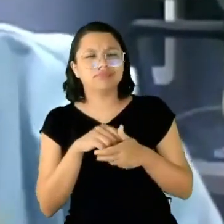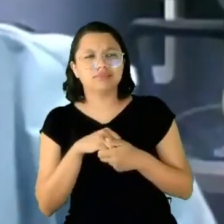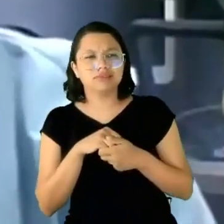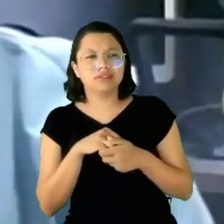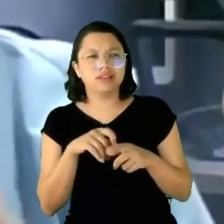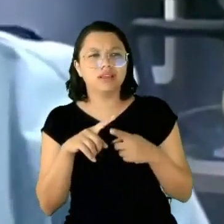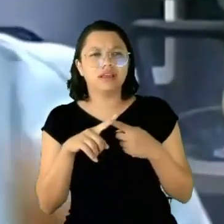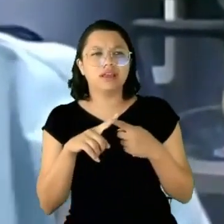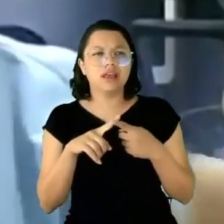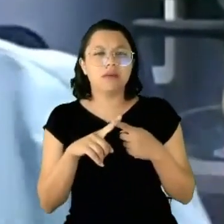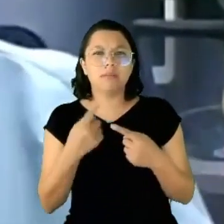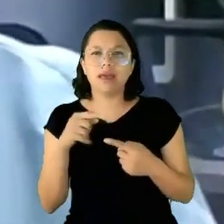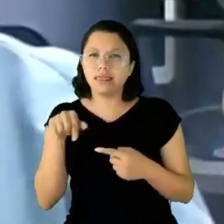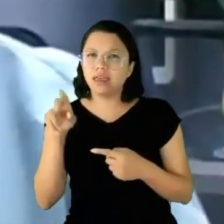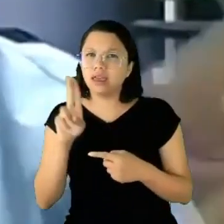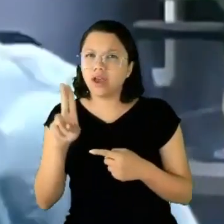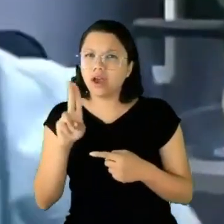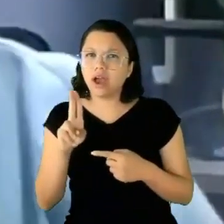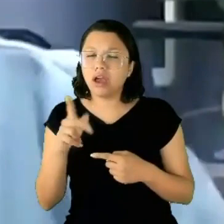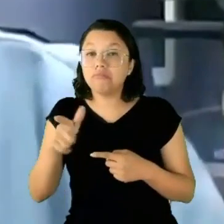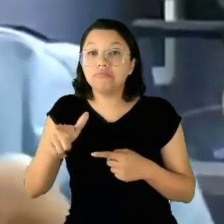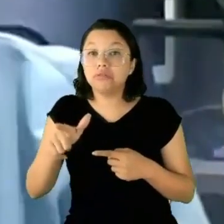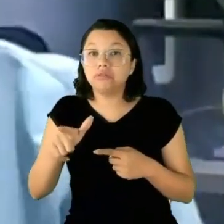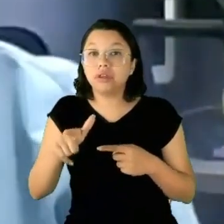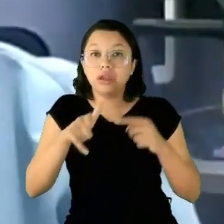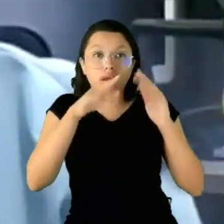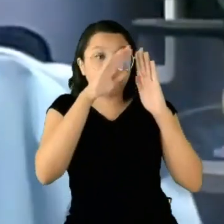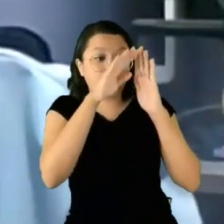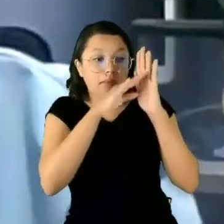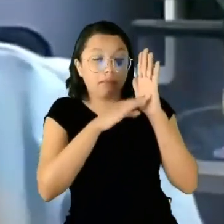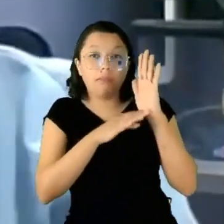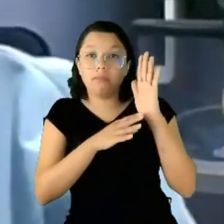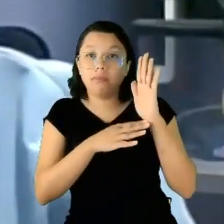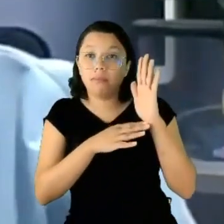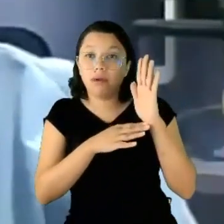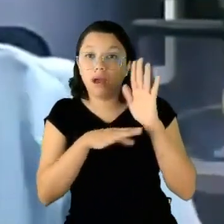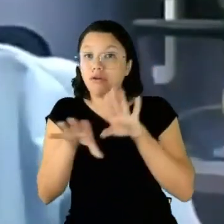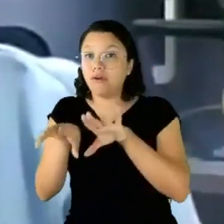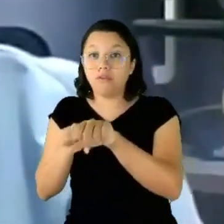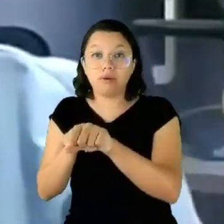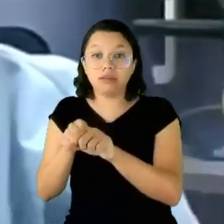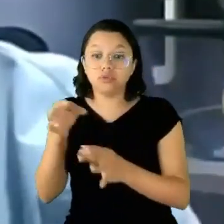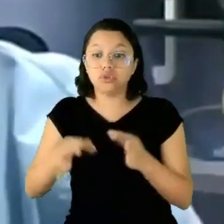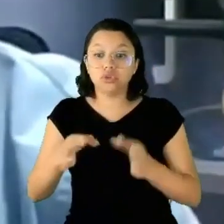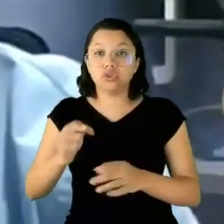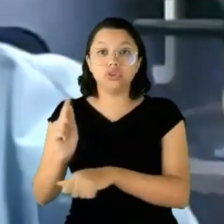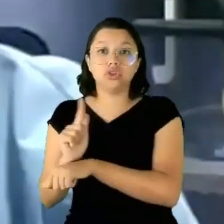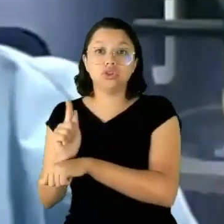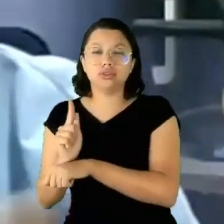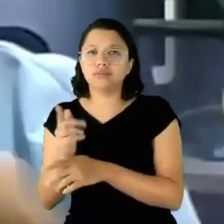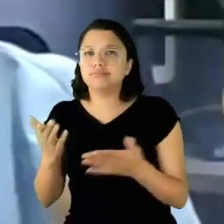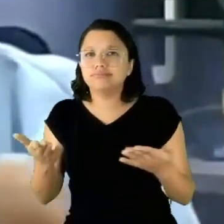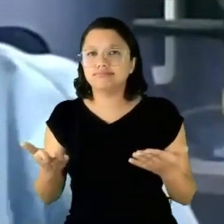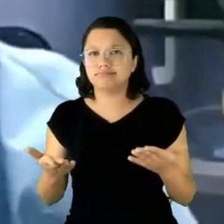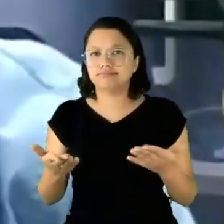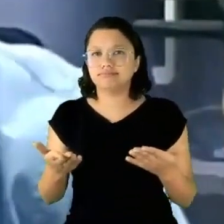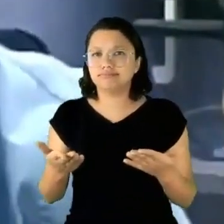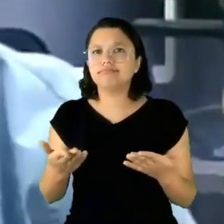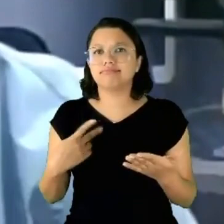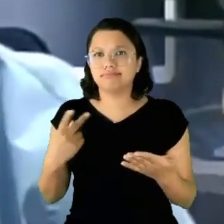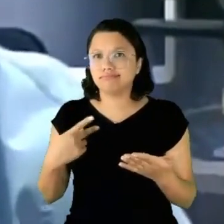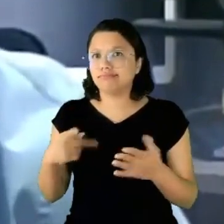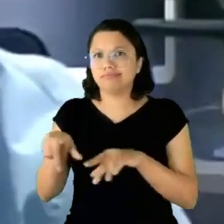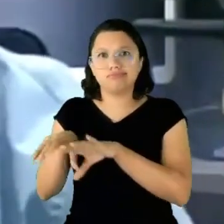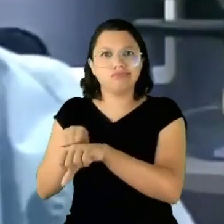existe a formação do juiz gestor, e nós somos cobrados por não sermos bons gestores.